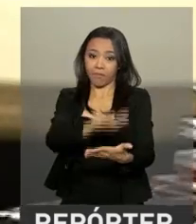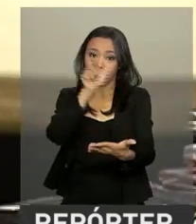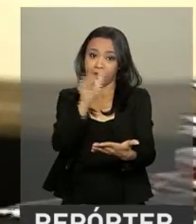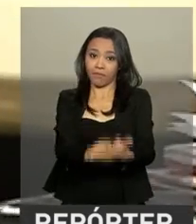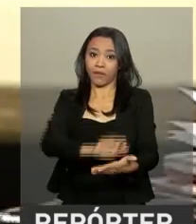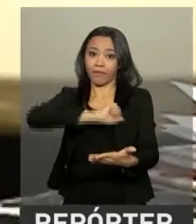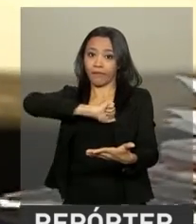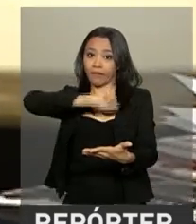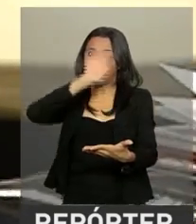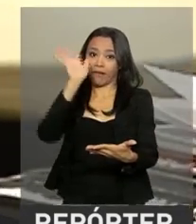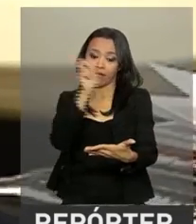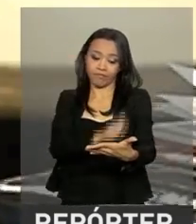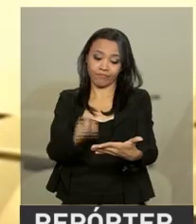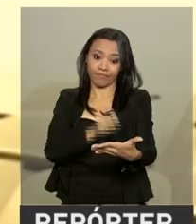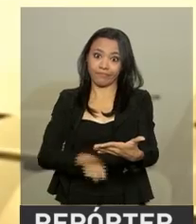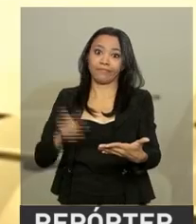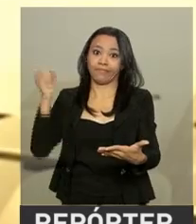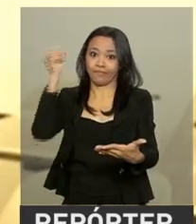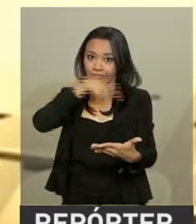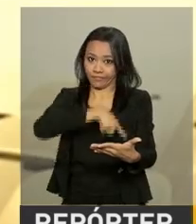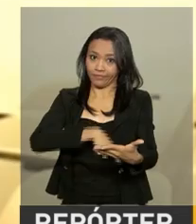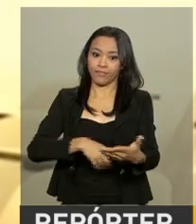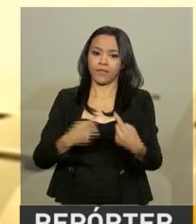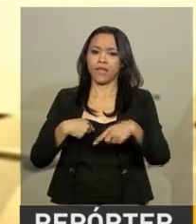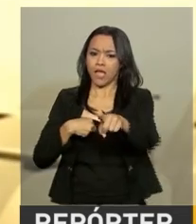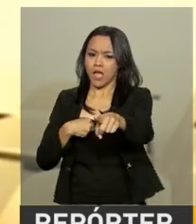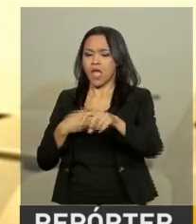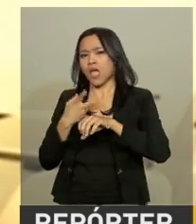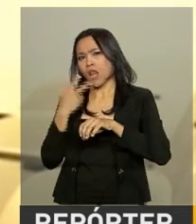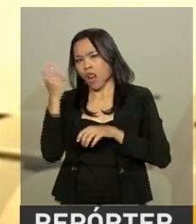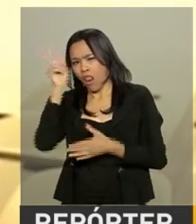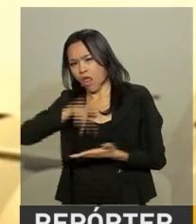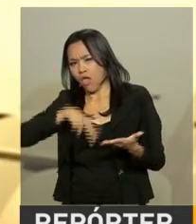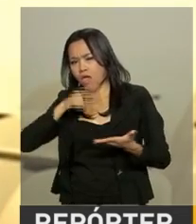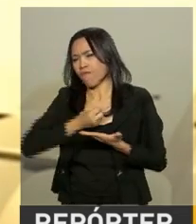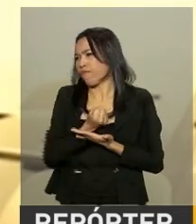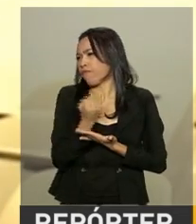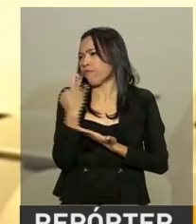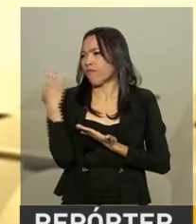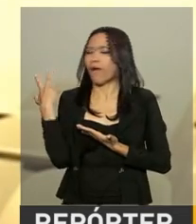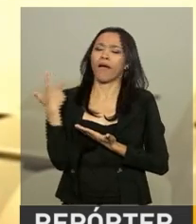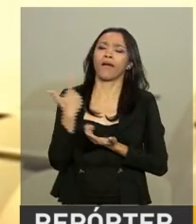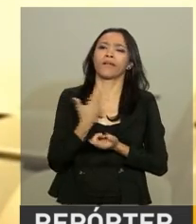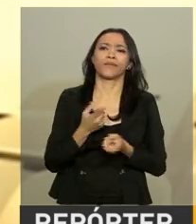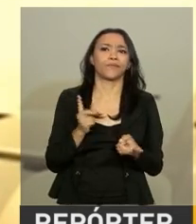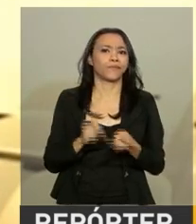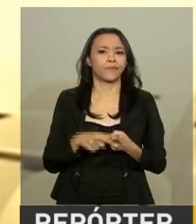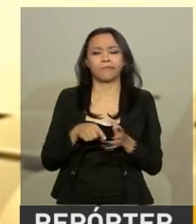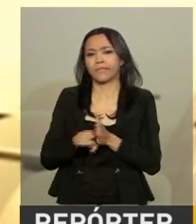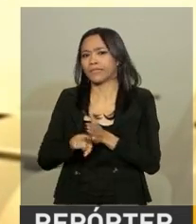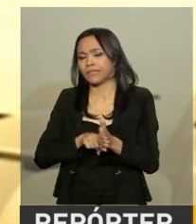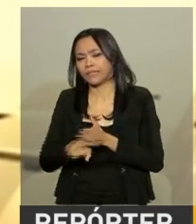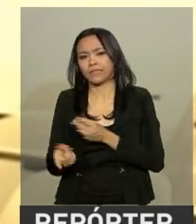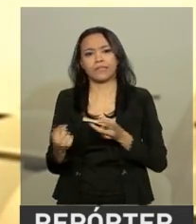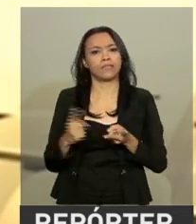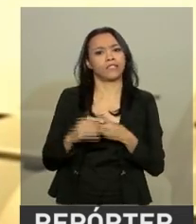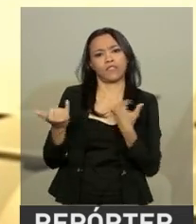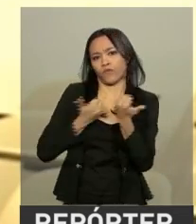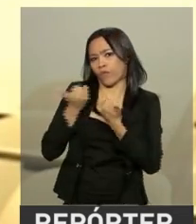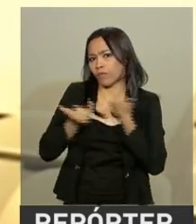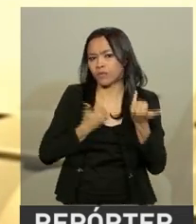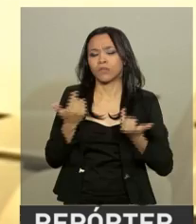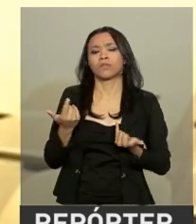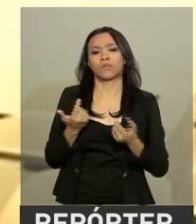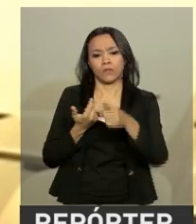forma Clara no papel eu procuro ler muito eh diversos artigos científicos eh pesquisas notícias